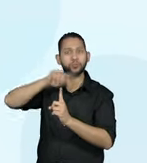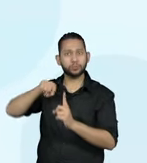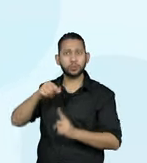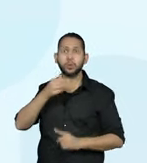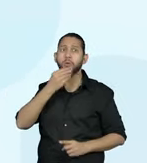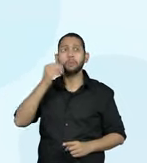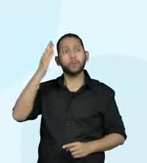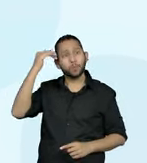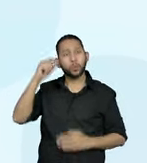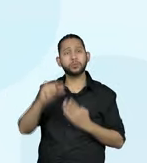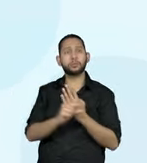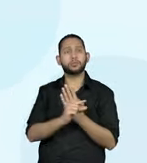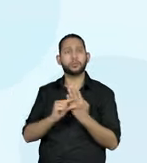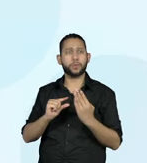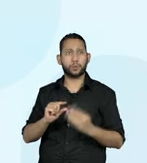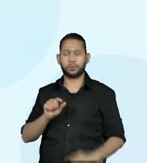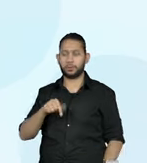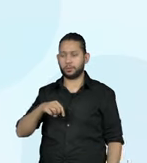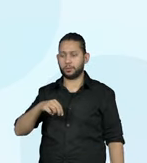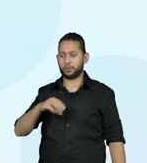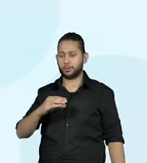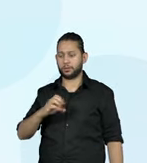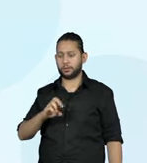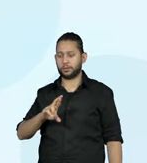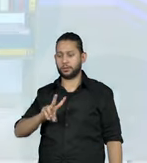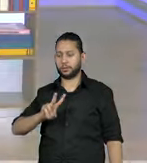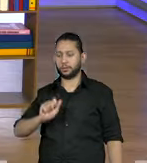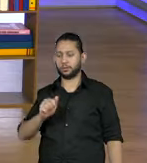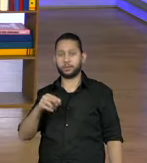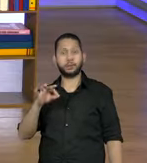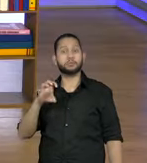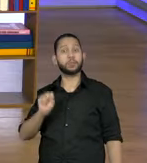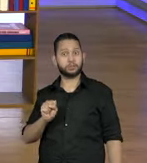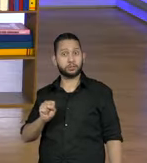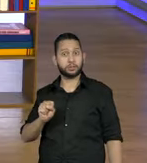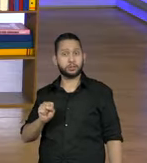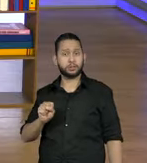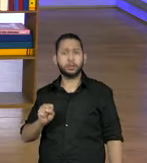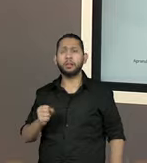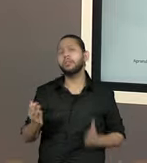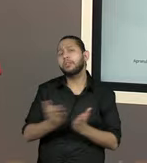de Cervantes. Peraí. Então eles estavam ainda